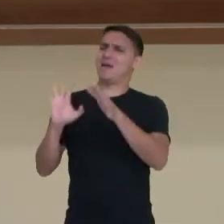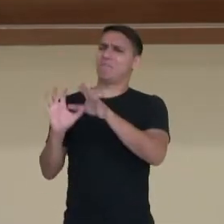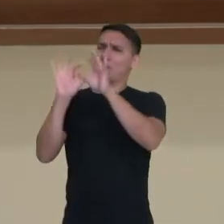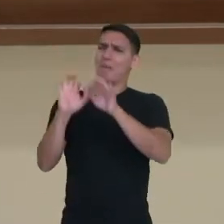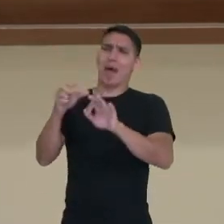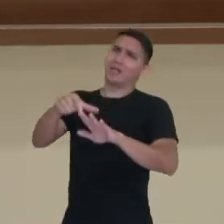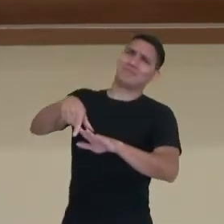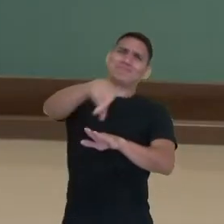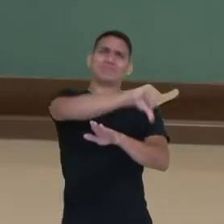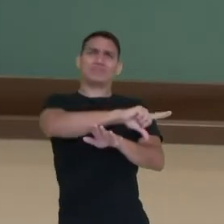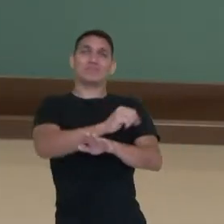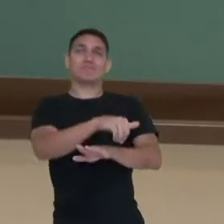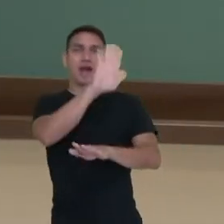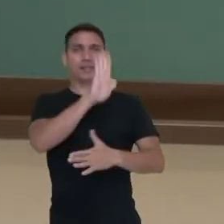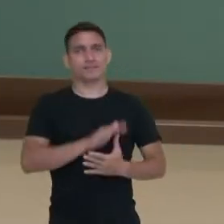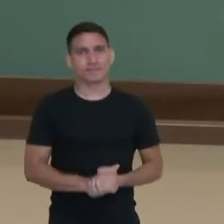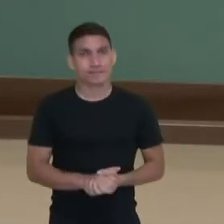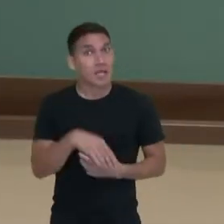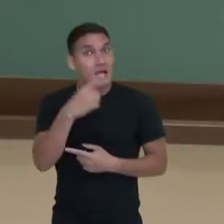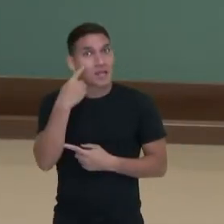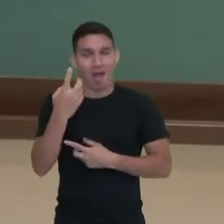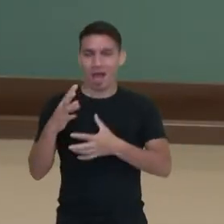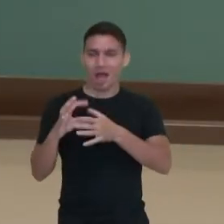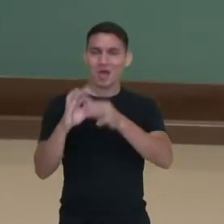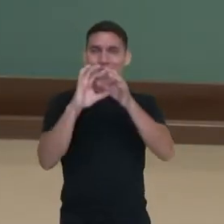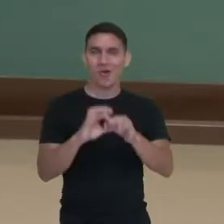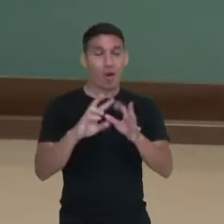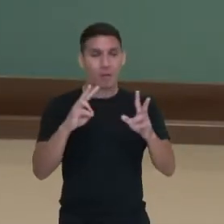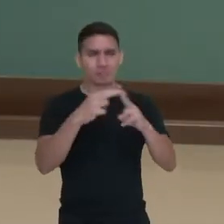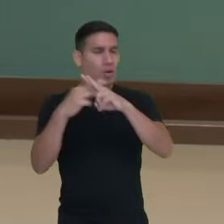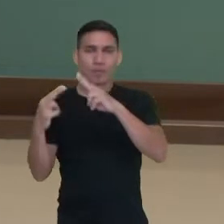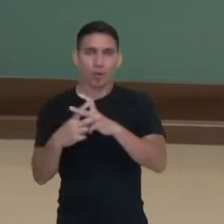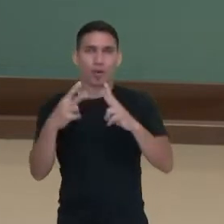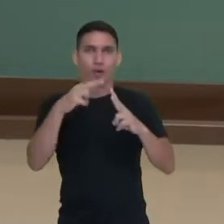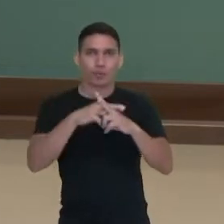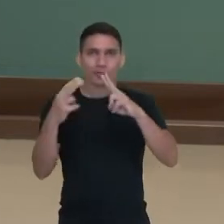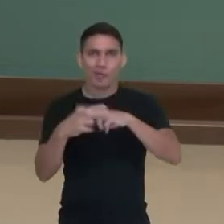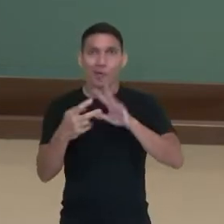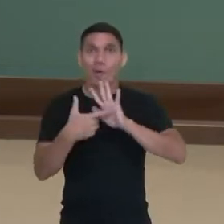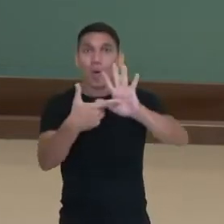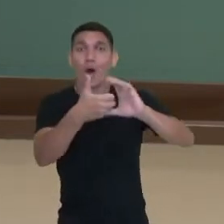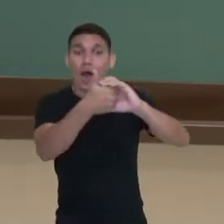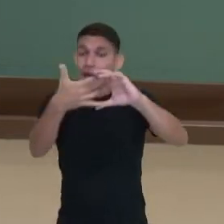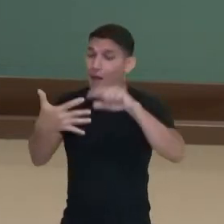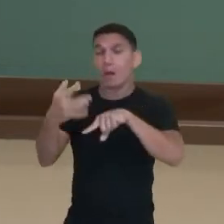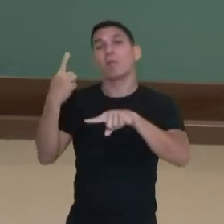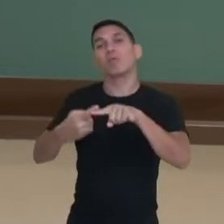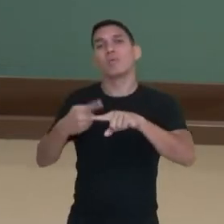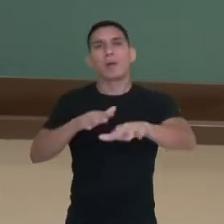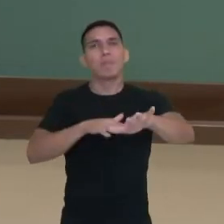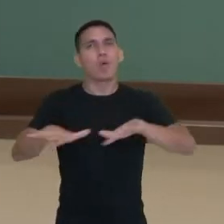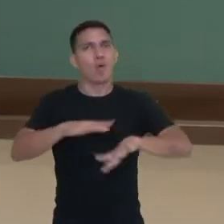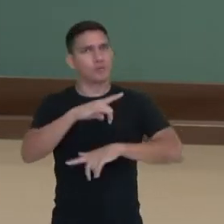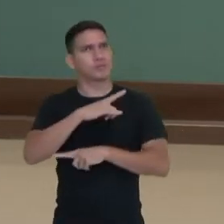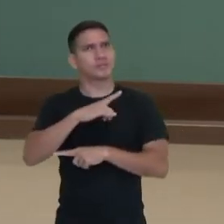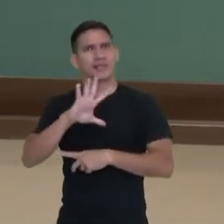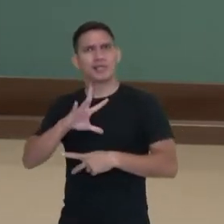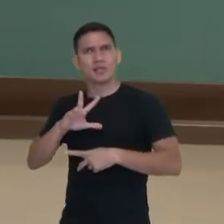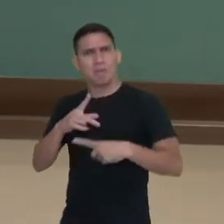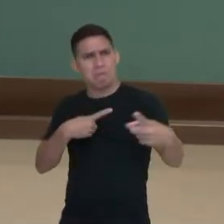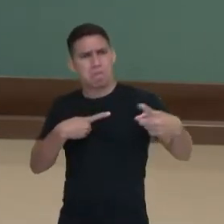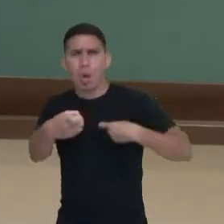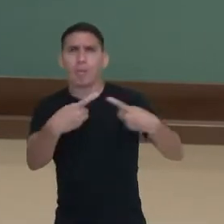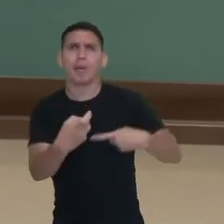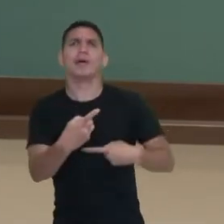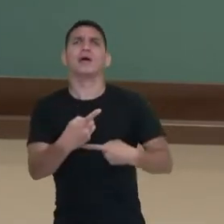Olha só, a luta é caracterizada por possuir movimentos de combate a longa